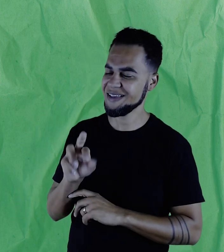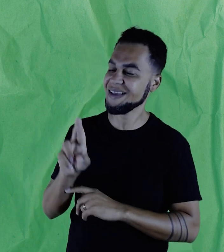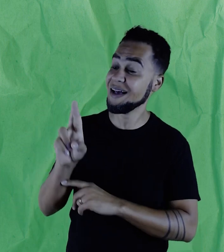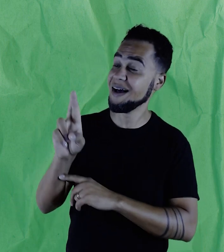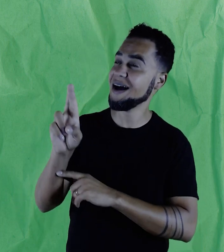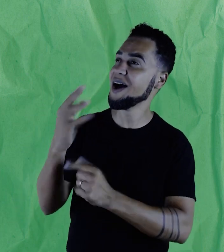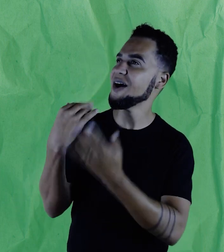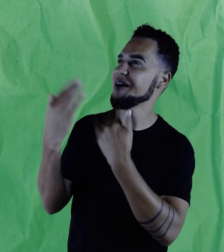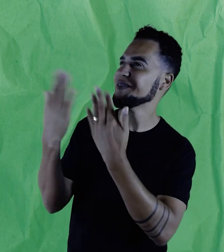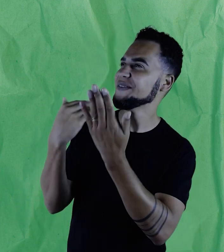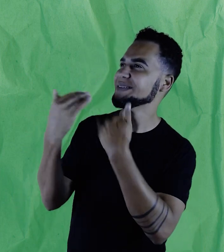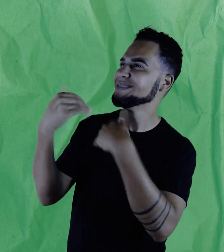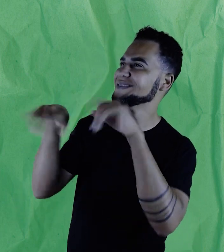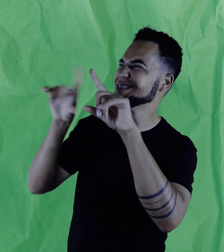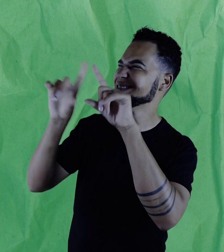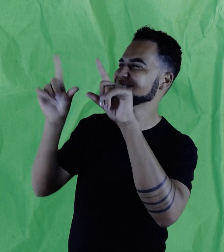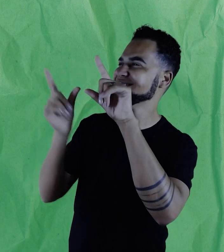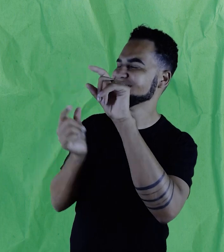personificação.